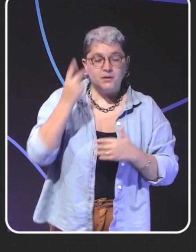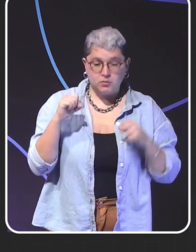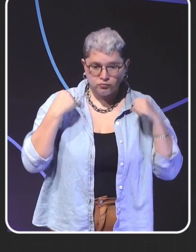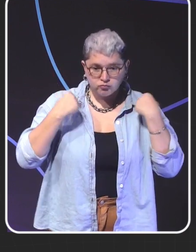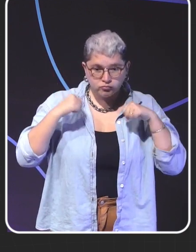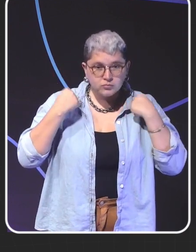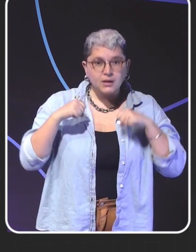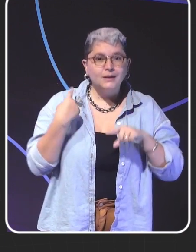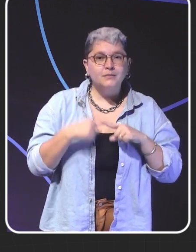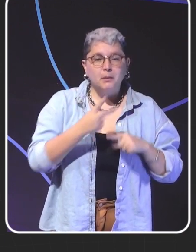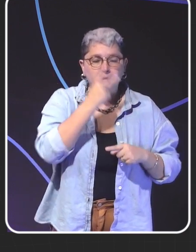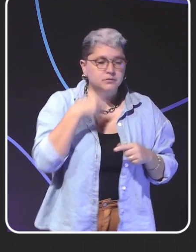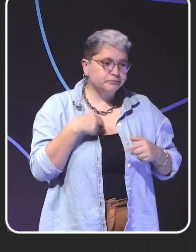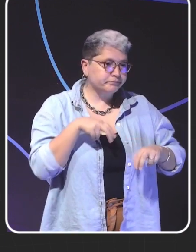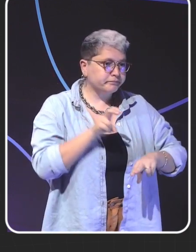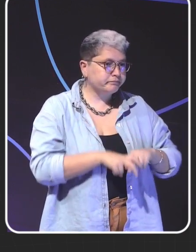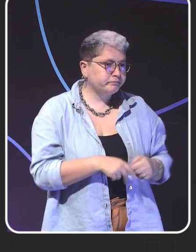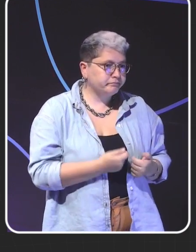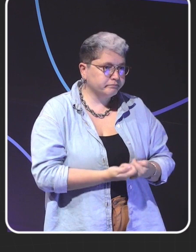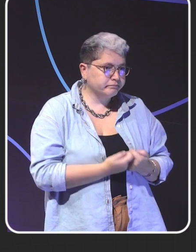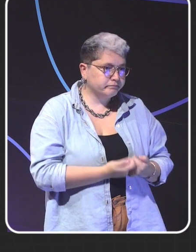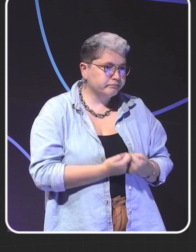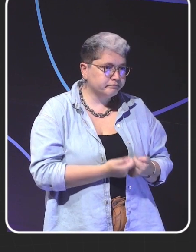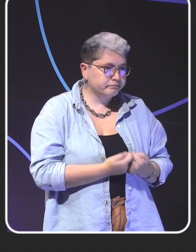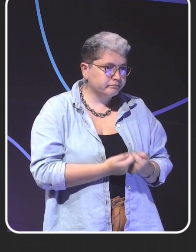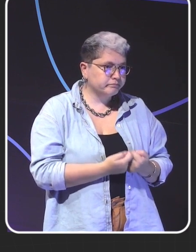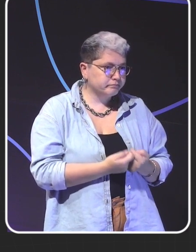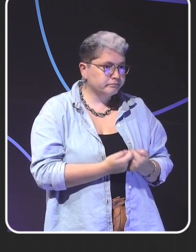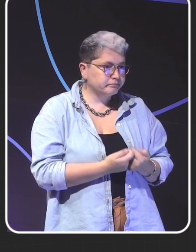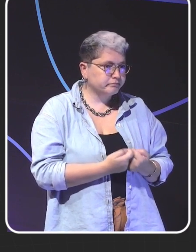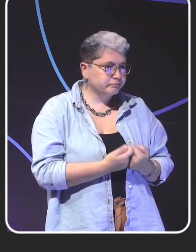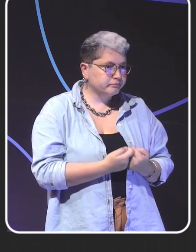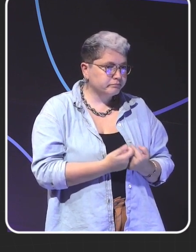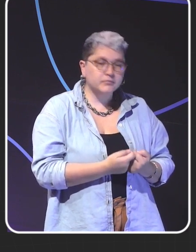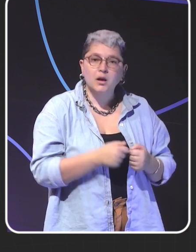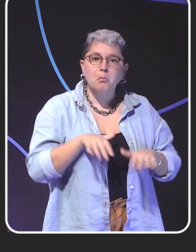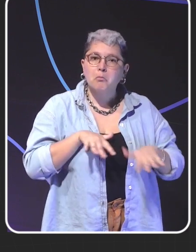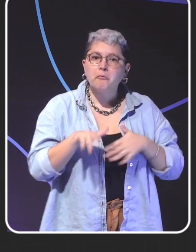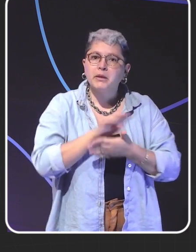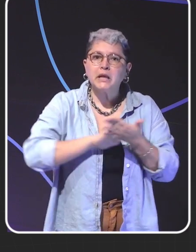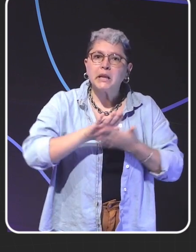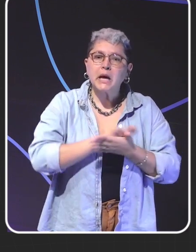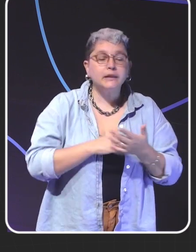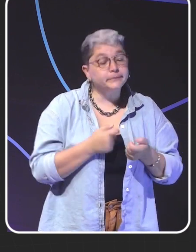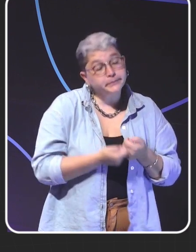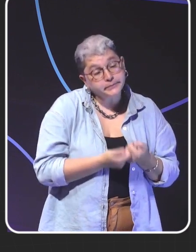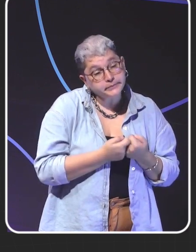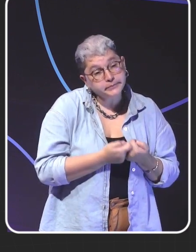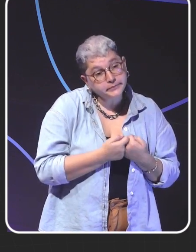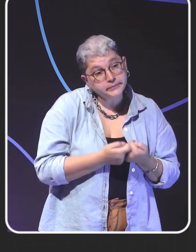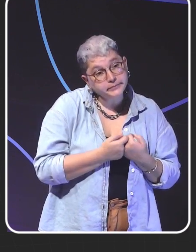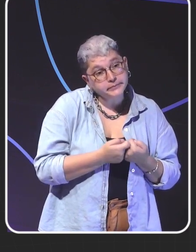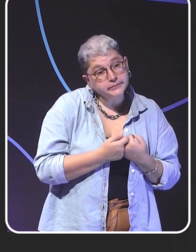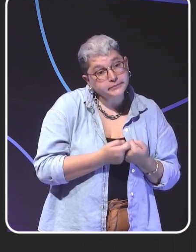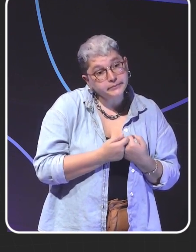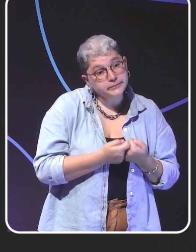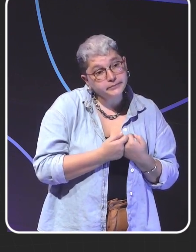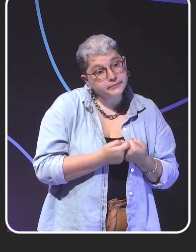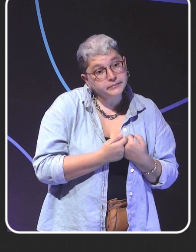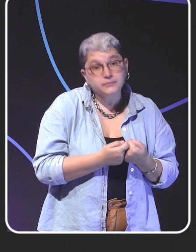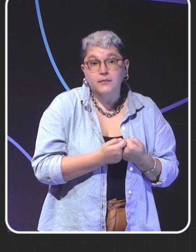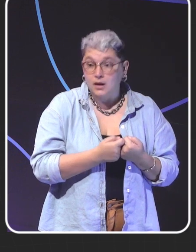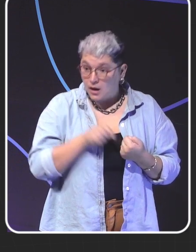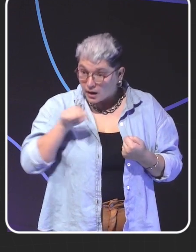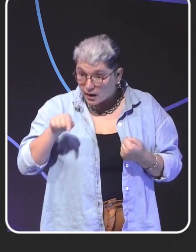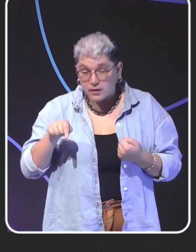pessoa ficava no game ali na casa, na frente do computador, da televisão, sentado na sua cadeira, e o Pokémon